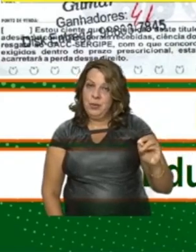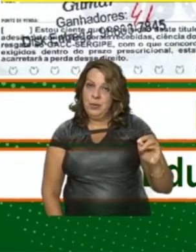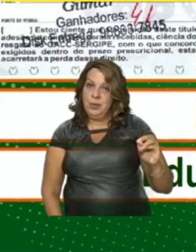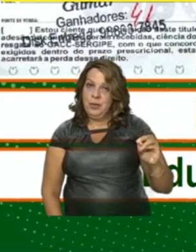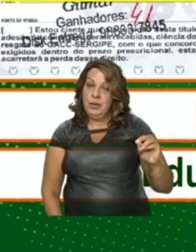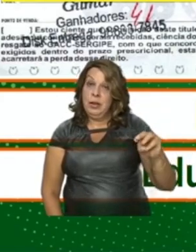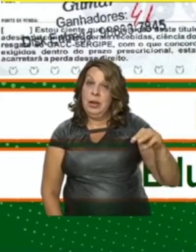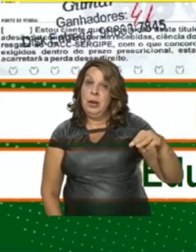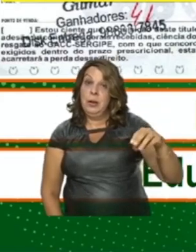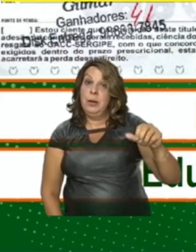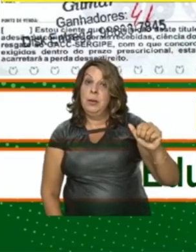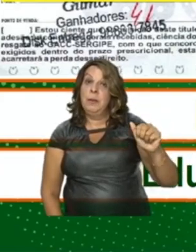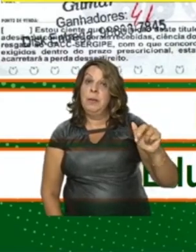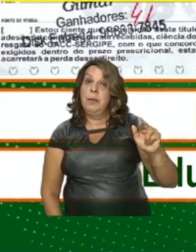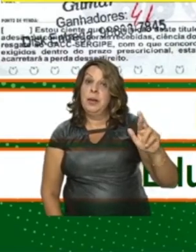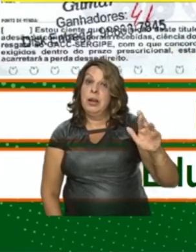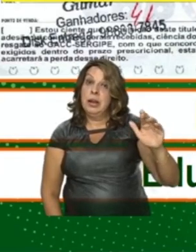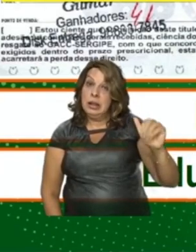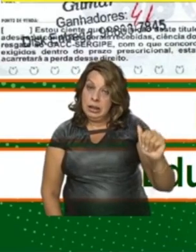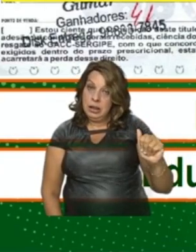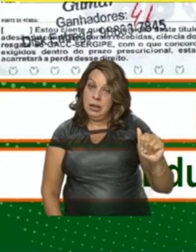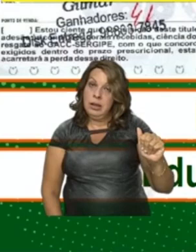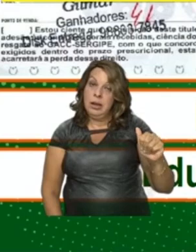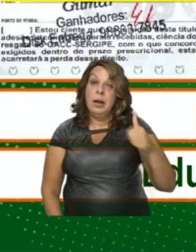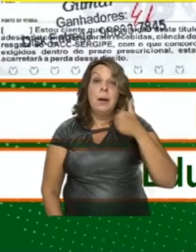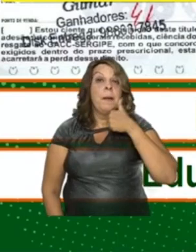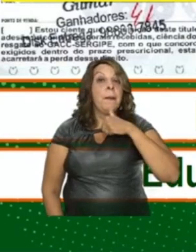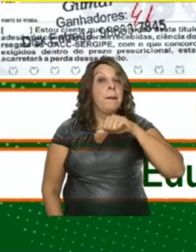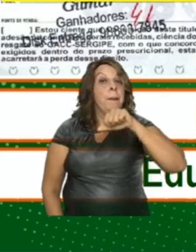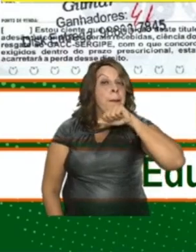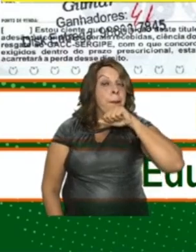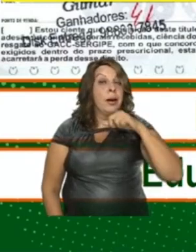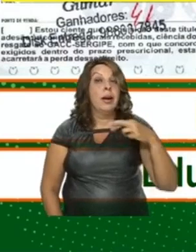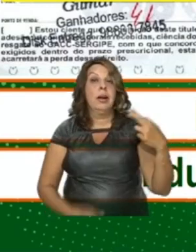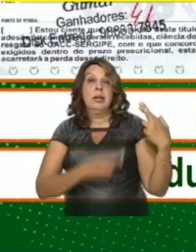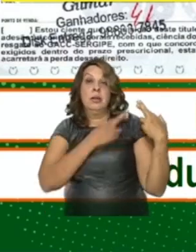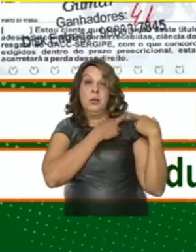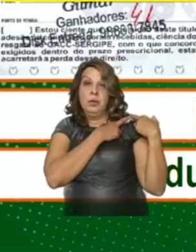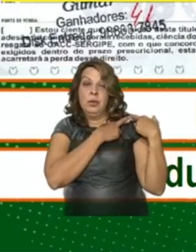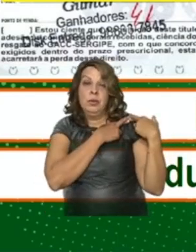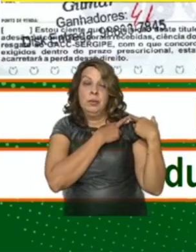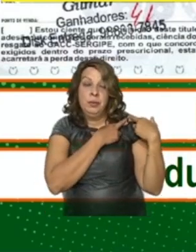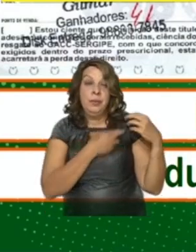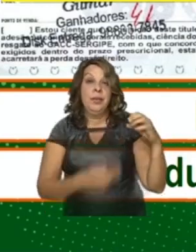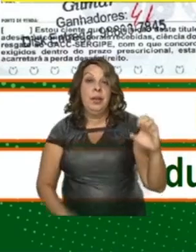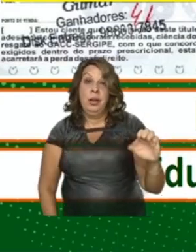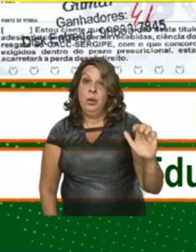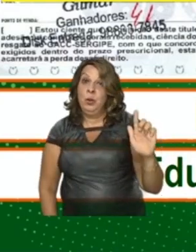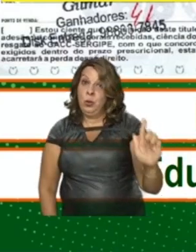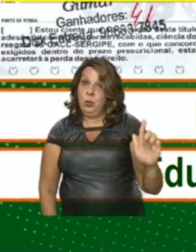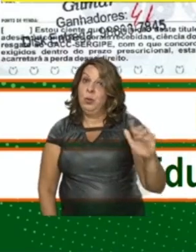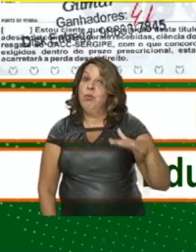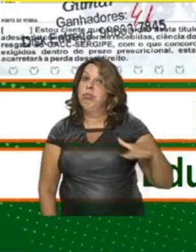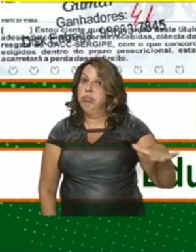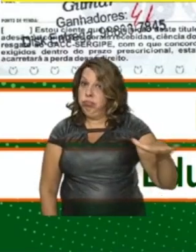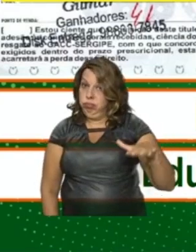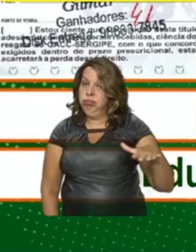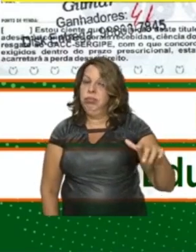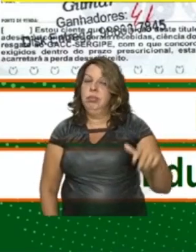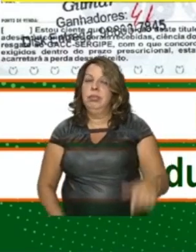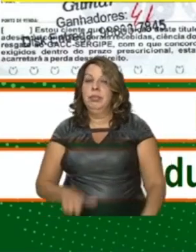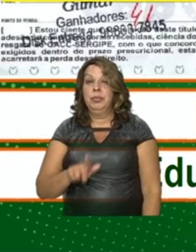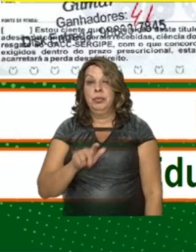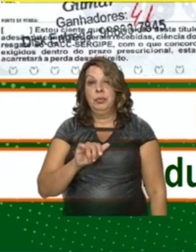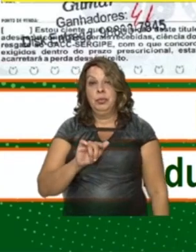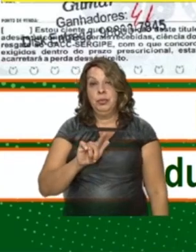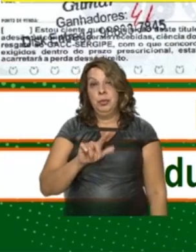Maria Giovânia. Maria Giovânia, deve ser isso mesmo. A mãe é responsável, tá? Eduardo Gomes é a regional, Gilmar foi o pé quente,